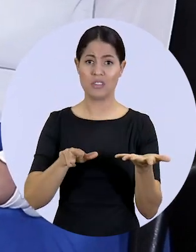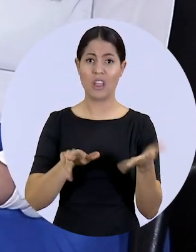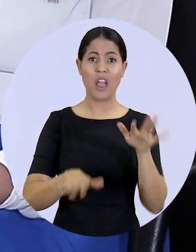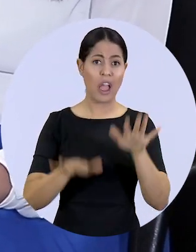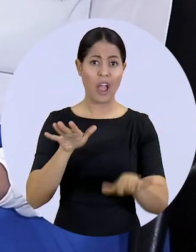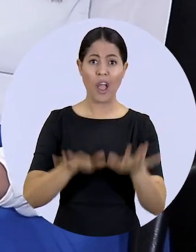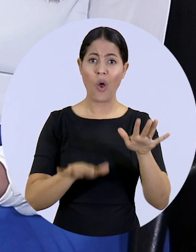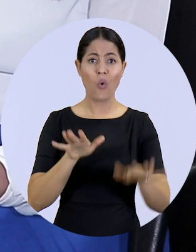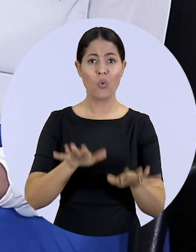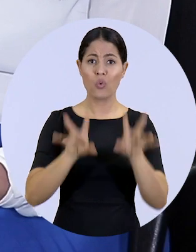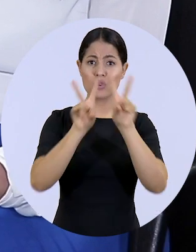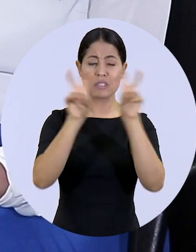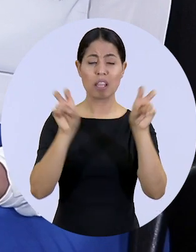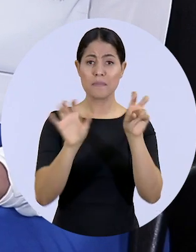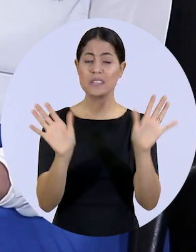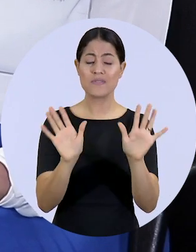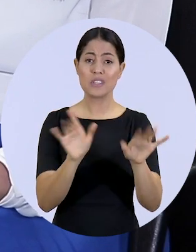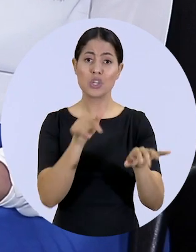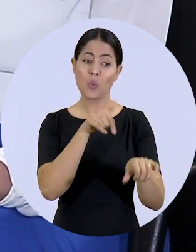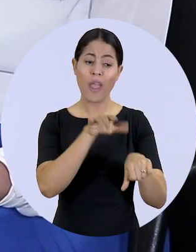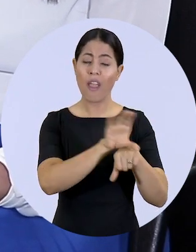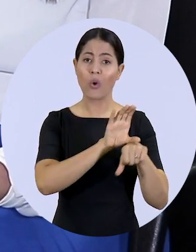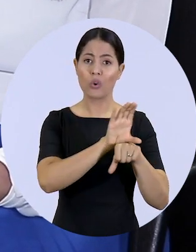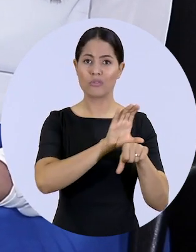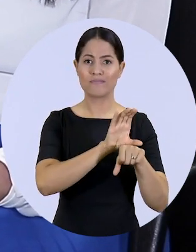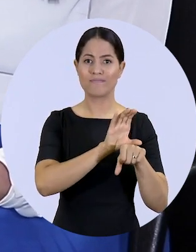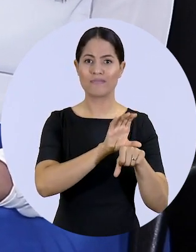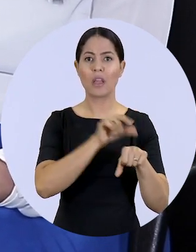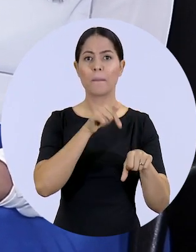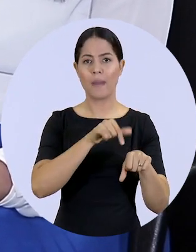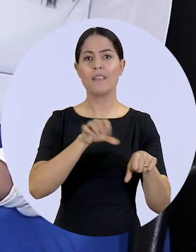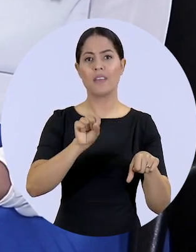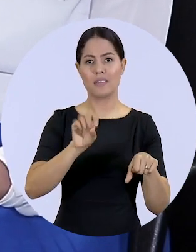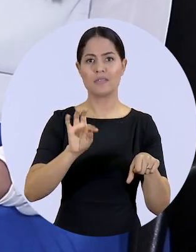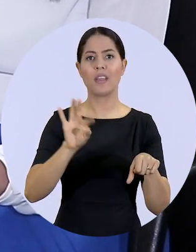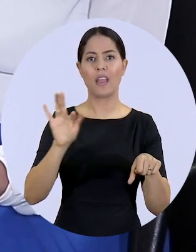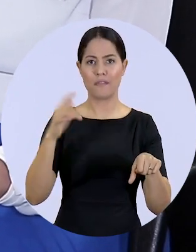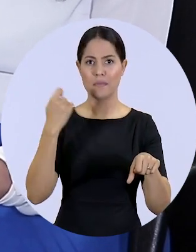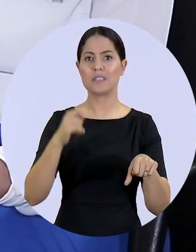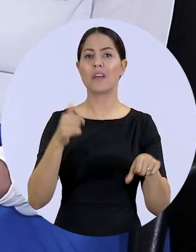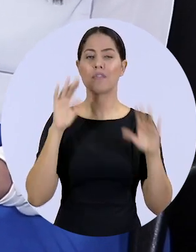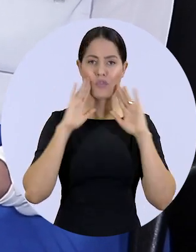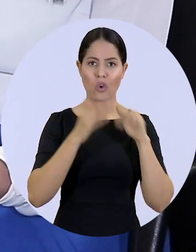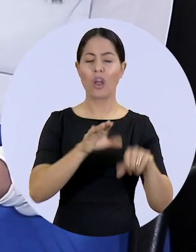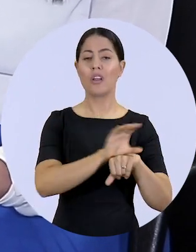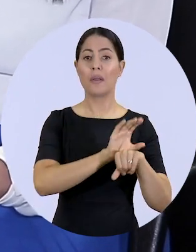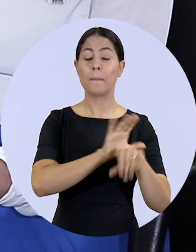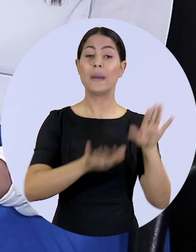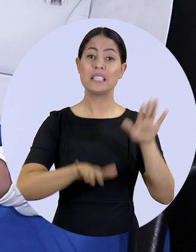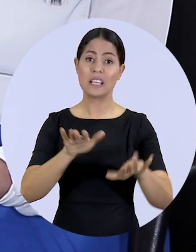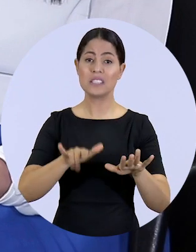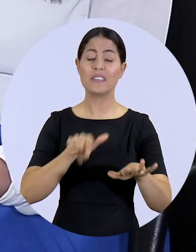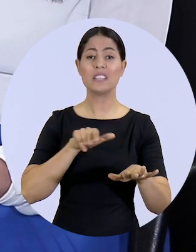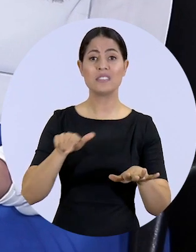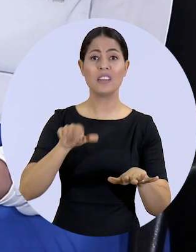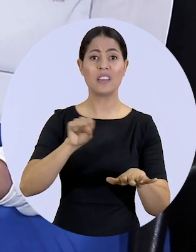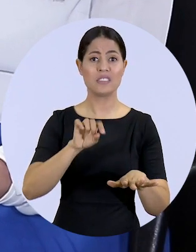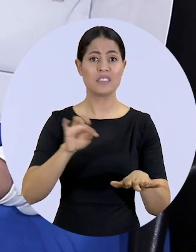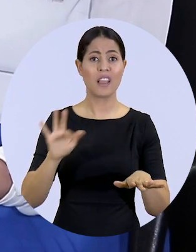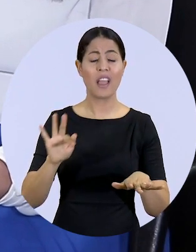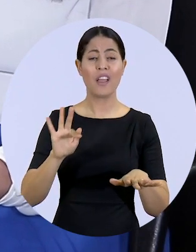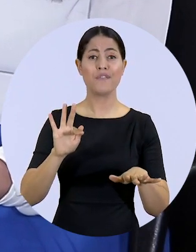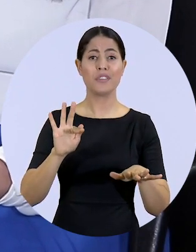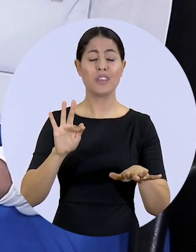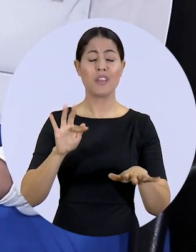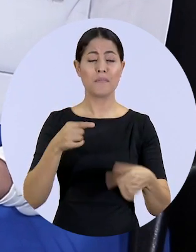matéria, questões não necessariamente constitucionais, né? Como em tese deveria caber a um tribunal constitucional, mas em questões muitas vezes